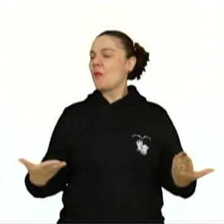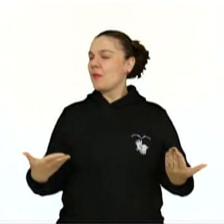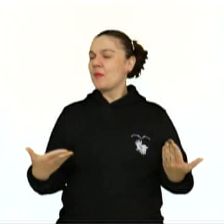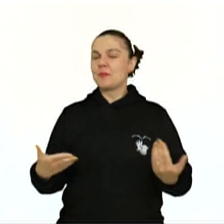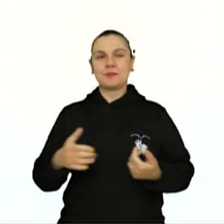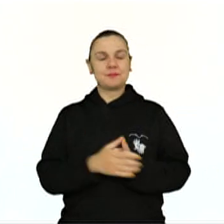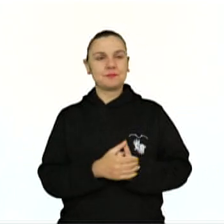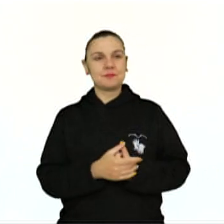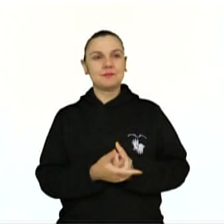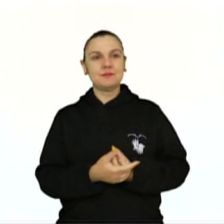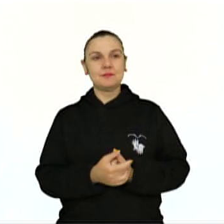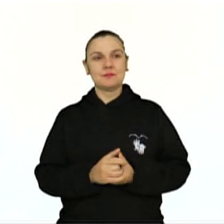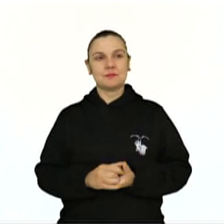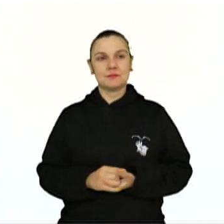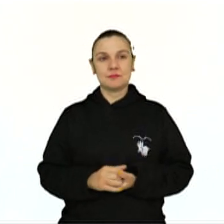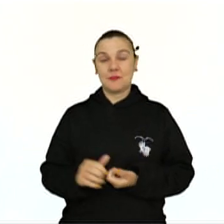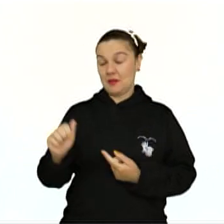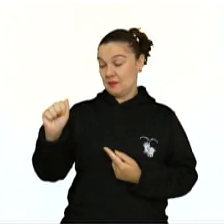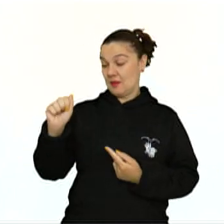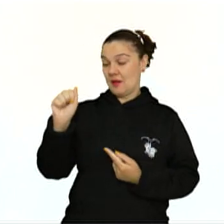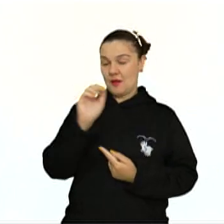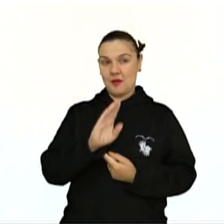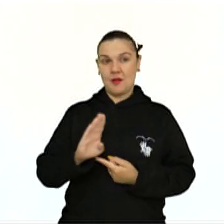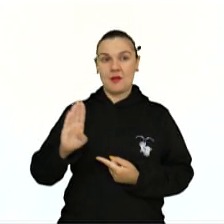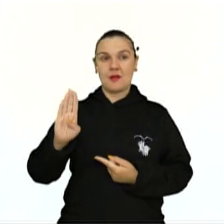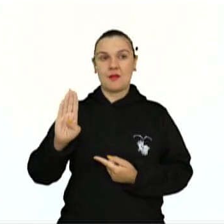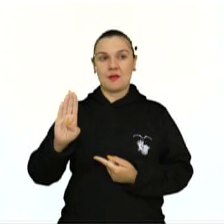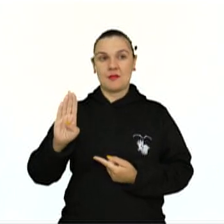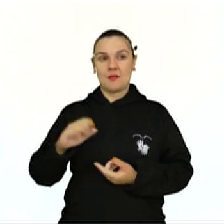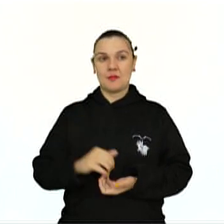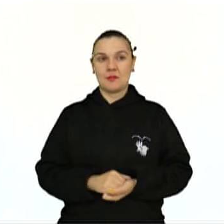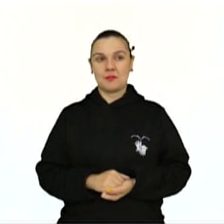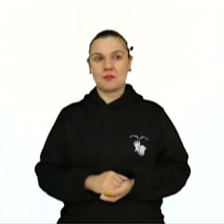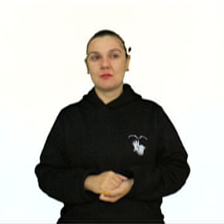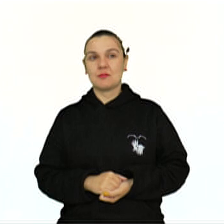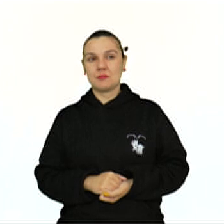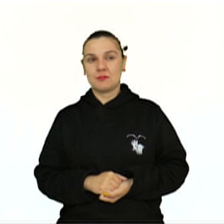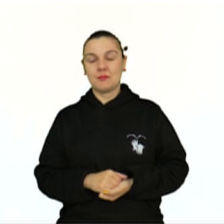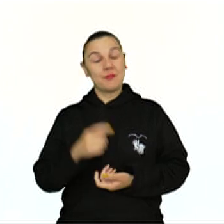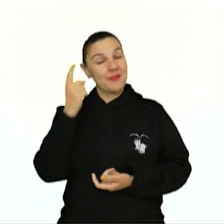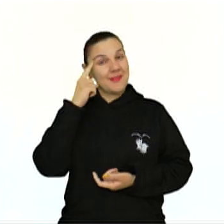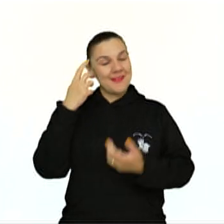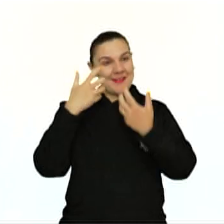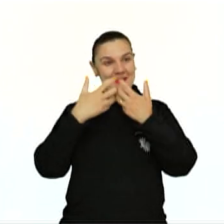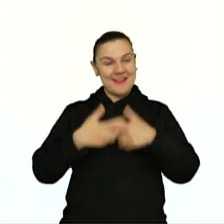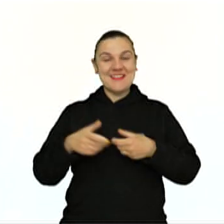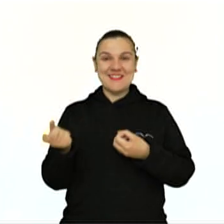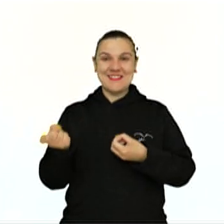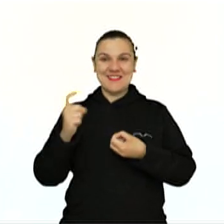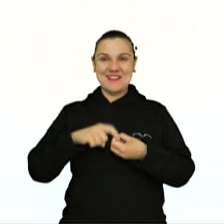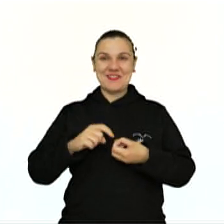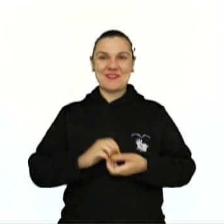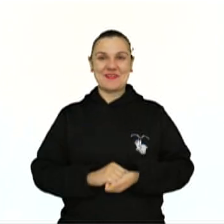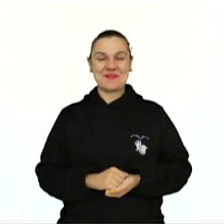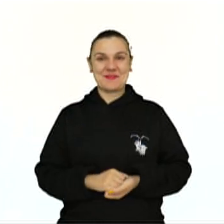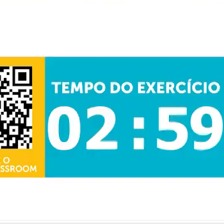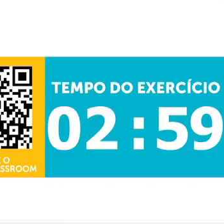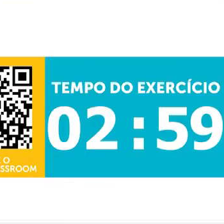opções. Tiene mucha fiebre ou siente mucha fiebre. Então pense um pouquinho e já